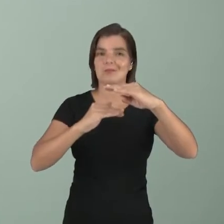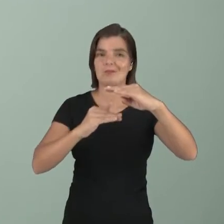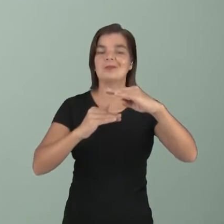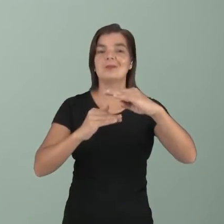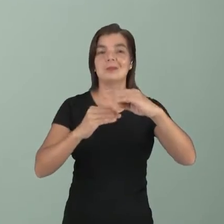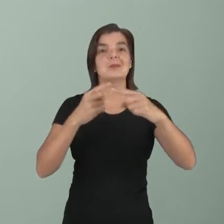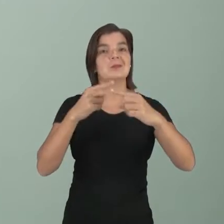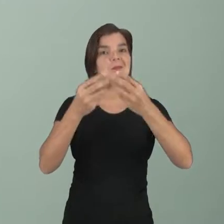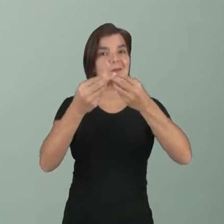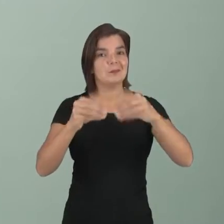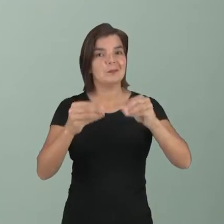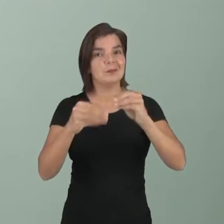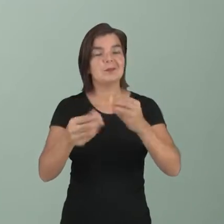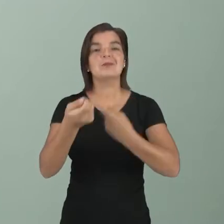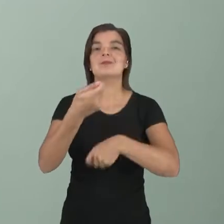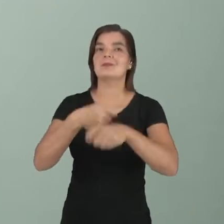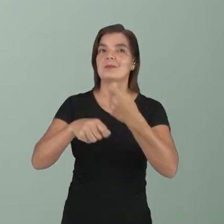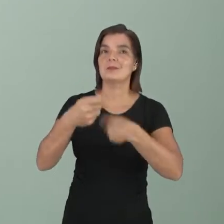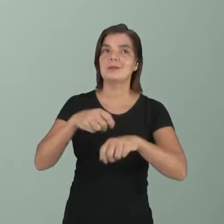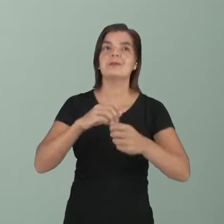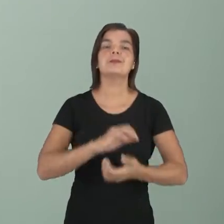por essas crises econômicas.